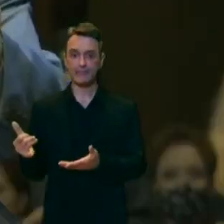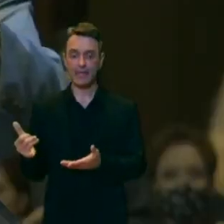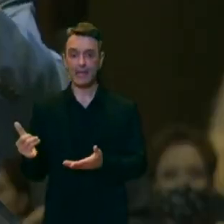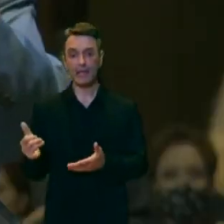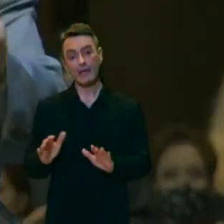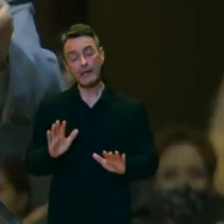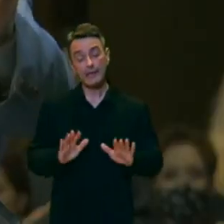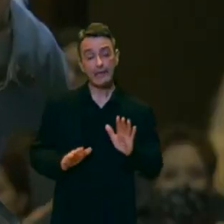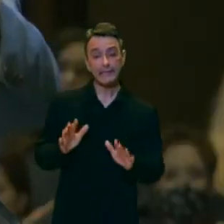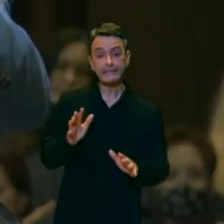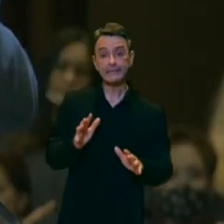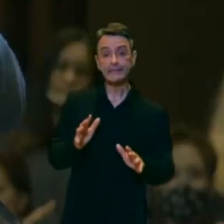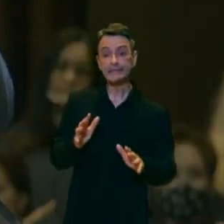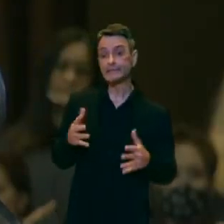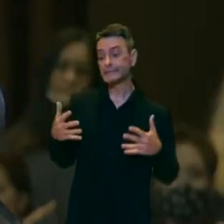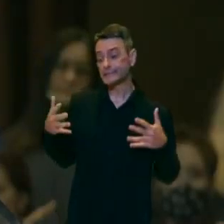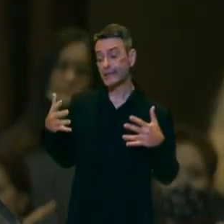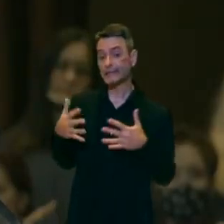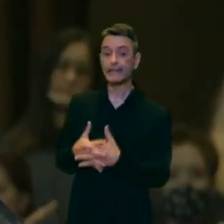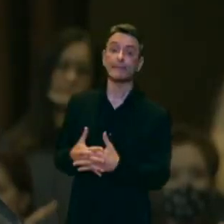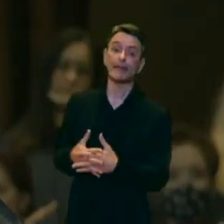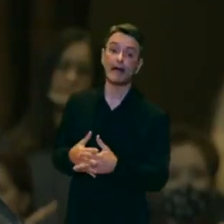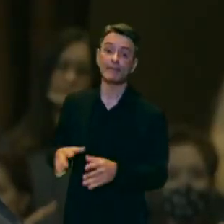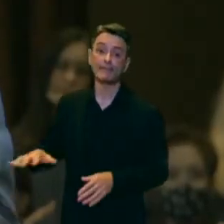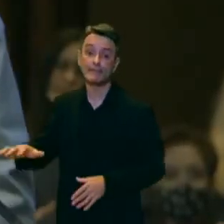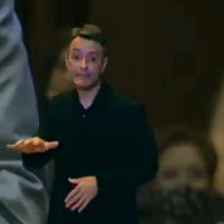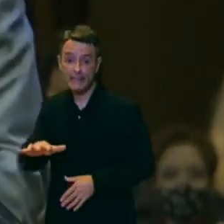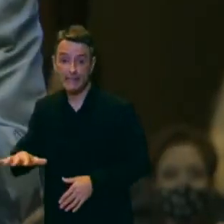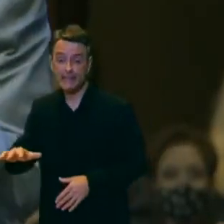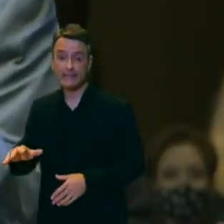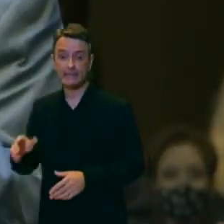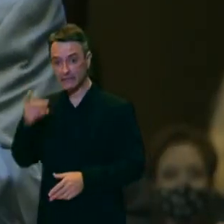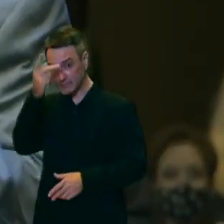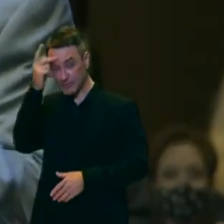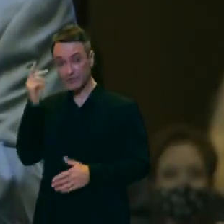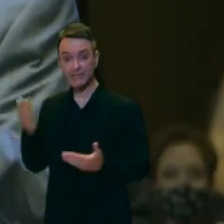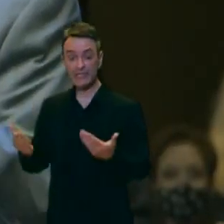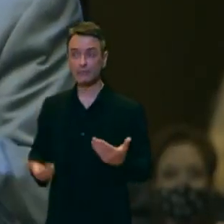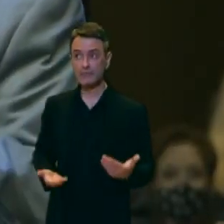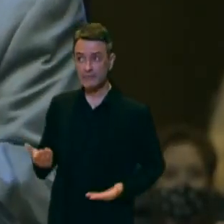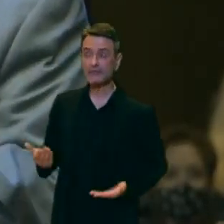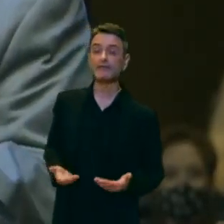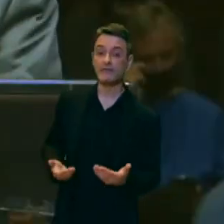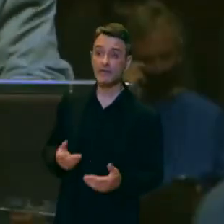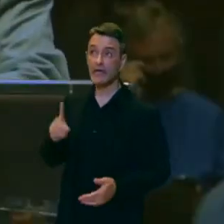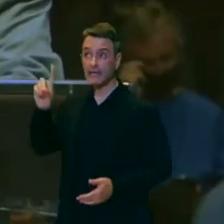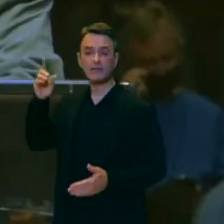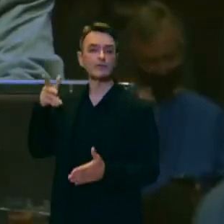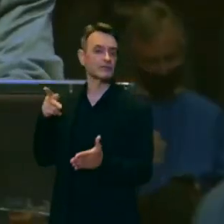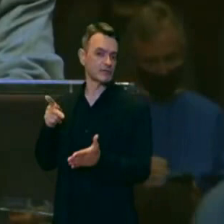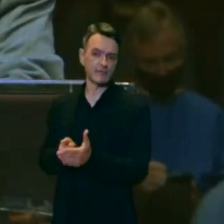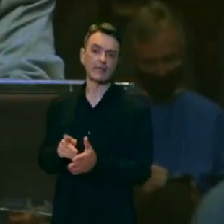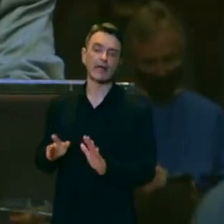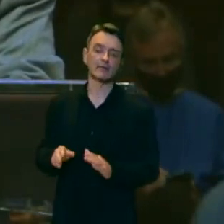atrapalhavam aqueles que queriam servir ao Senhor de verdade. Lá no capítulo 28, versículo 7